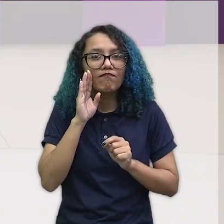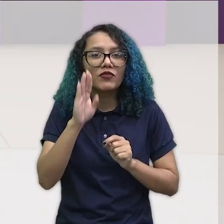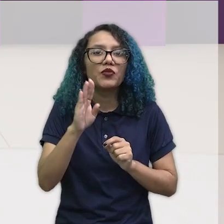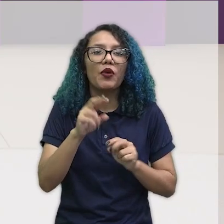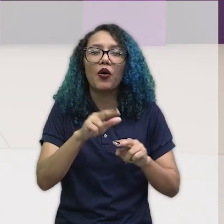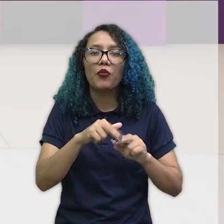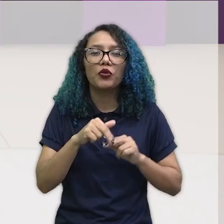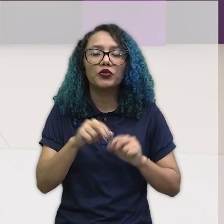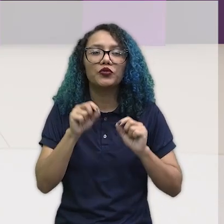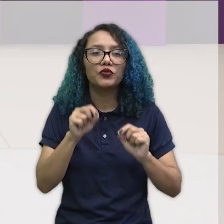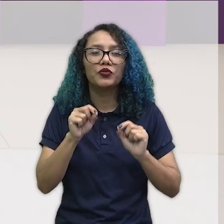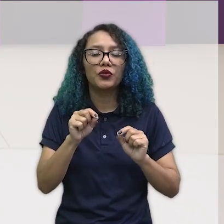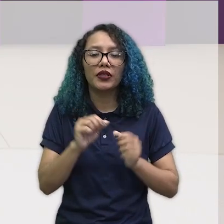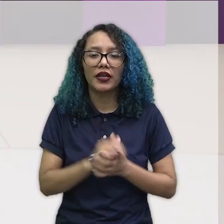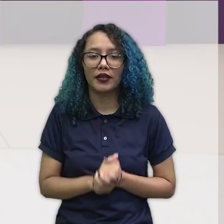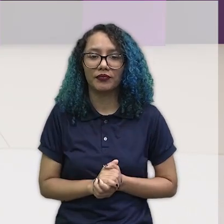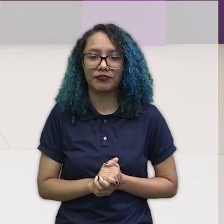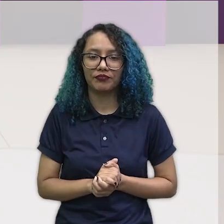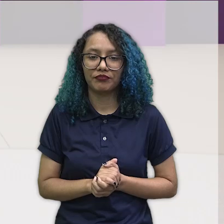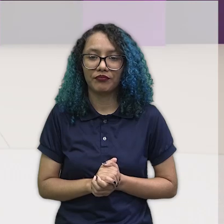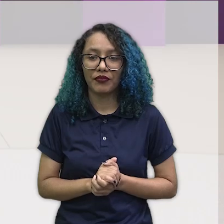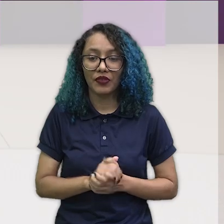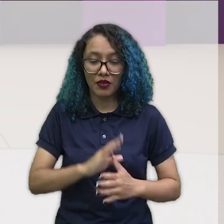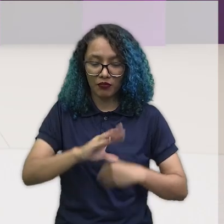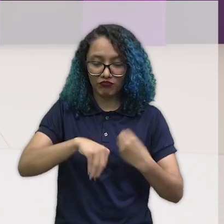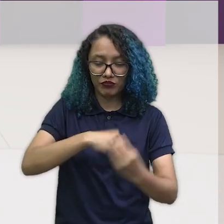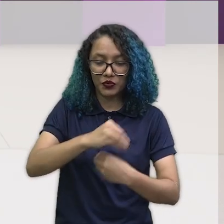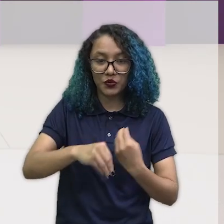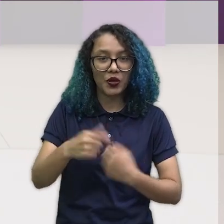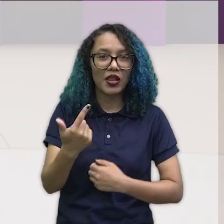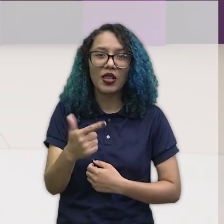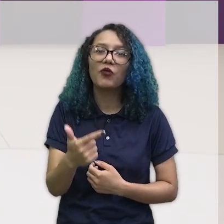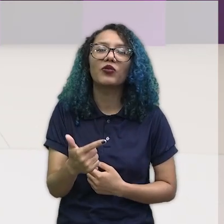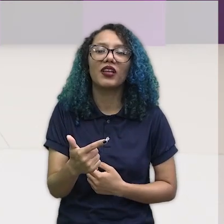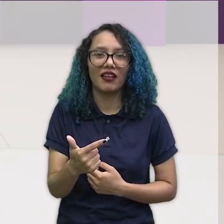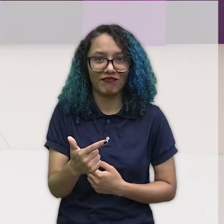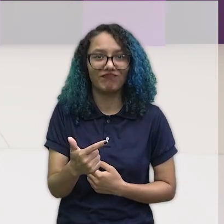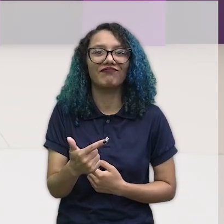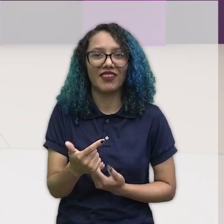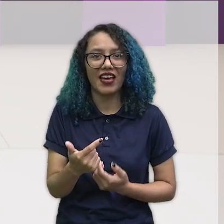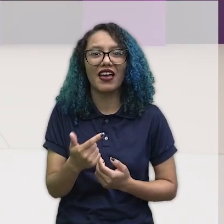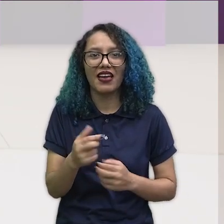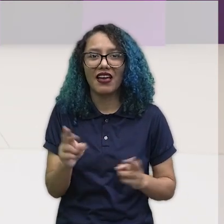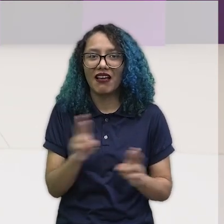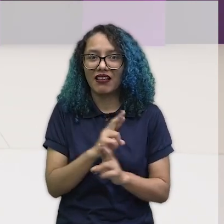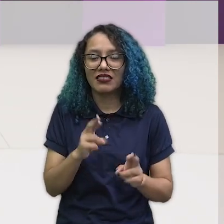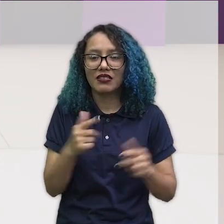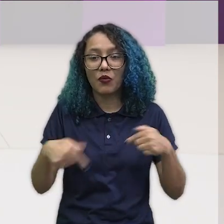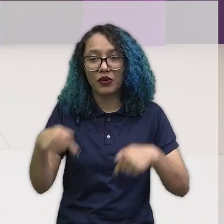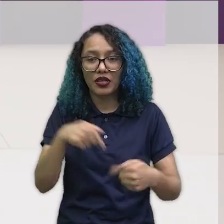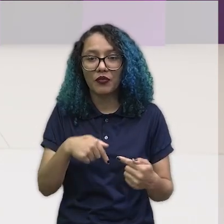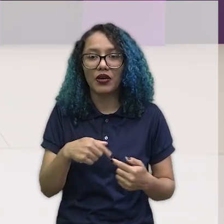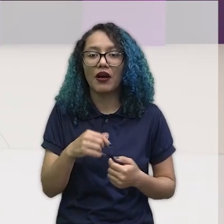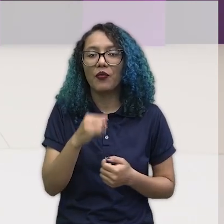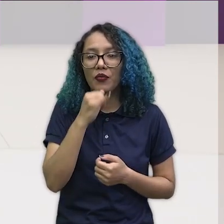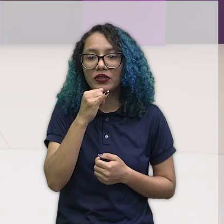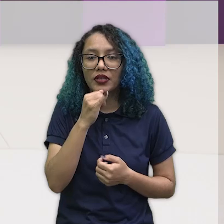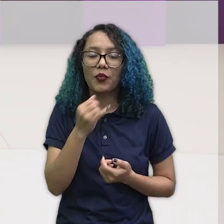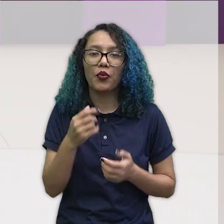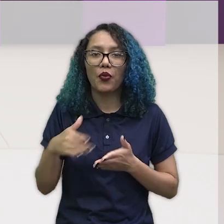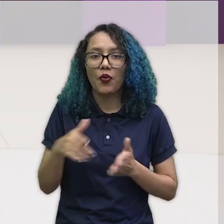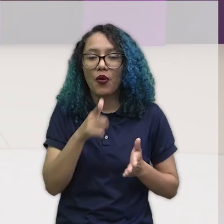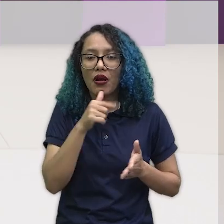principais razões para a falta da mistura entre eles. O Rio Negro, por exemplo, é mais